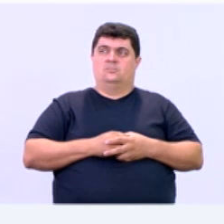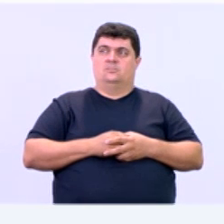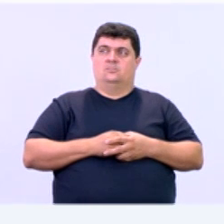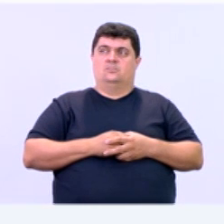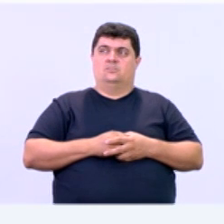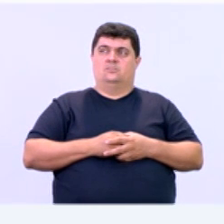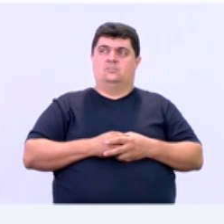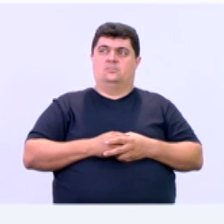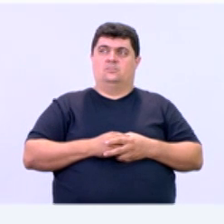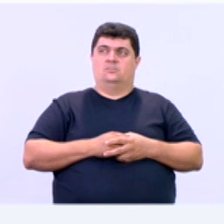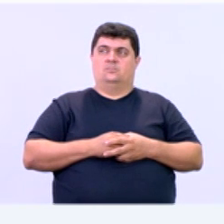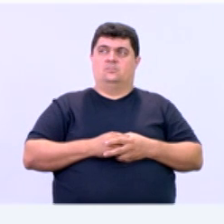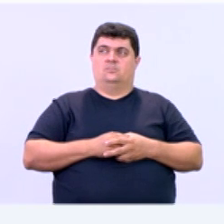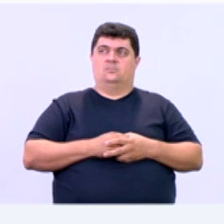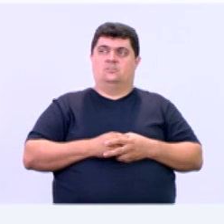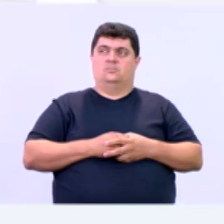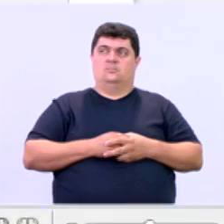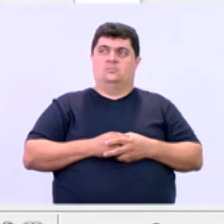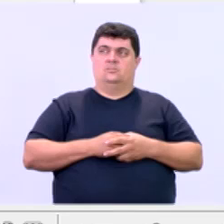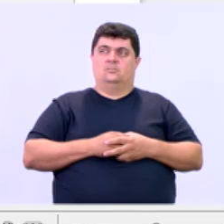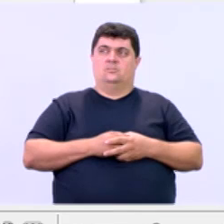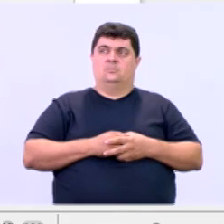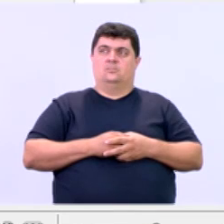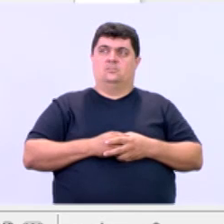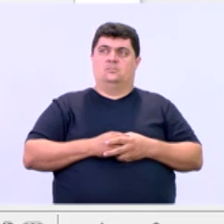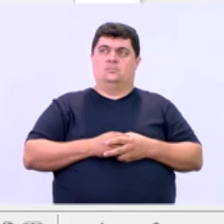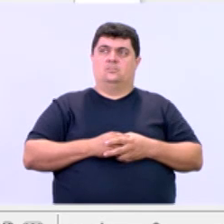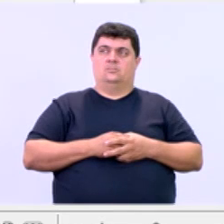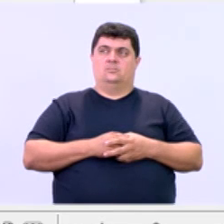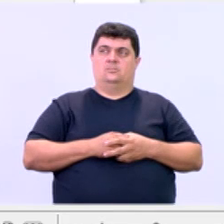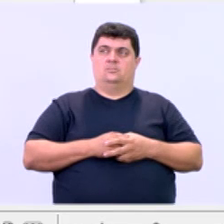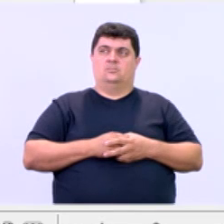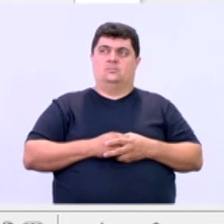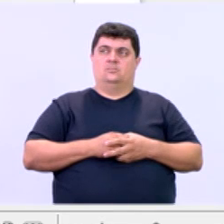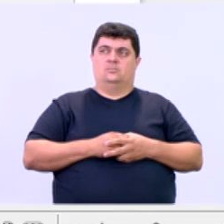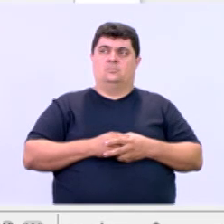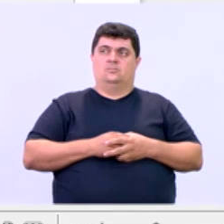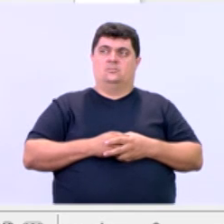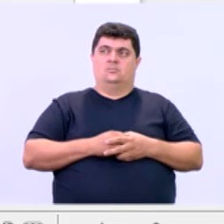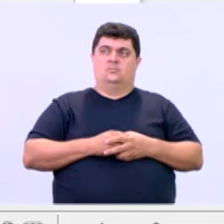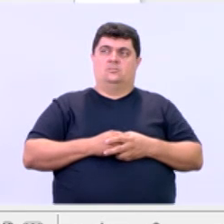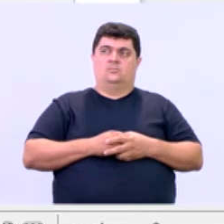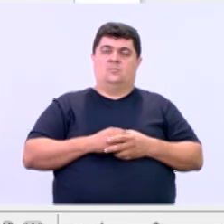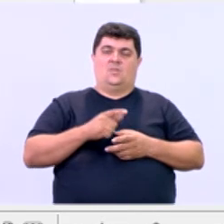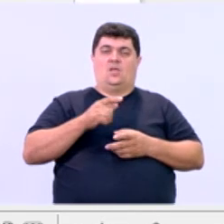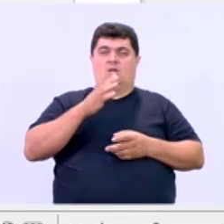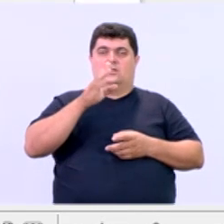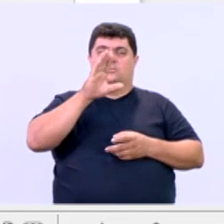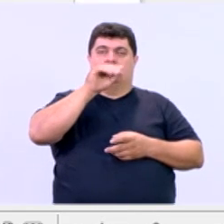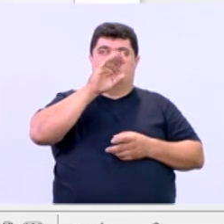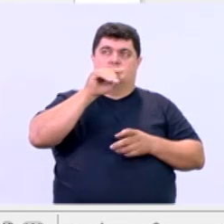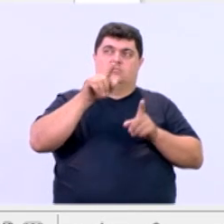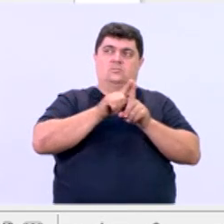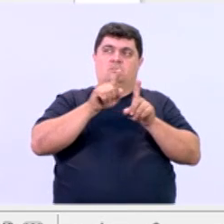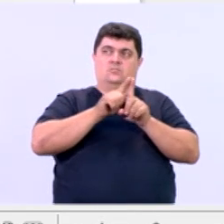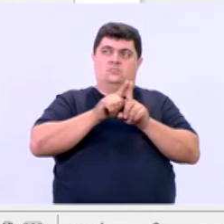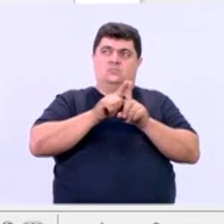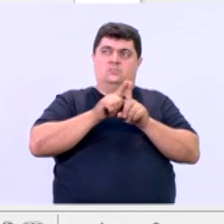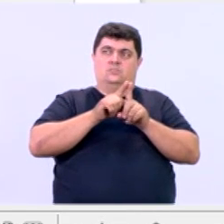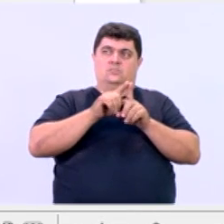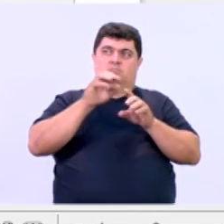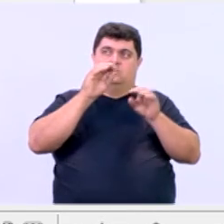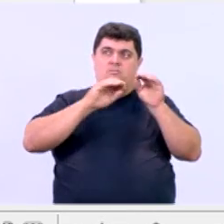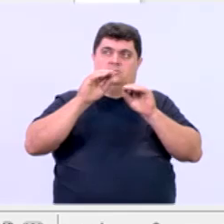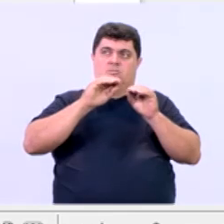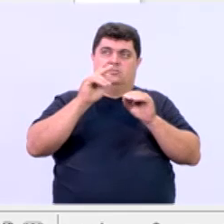funcionalidades. Abrir com LibreOffice, que é um programa, uma suíte gratuita, e aqui o LibreOffice ele já traz a